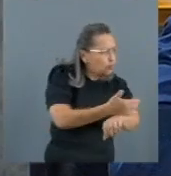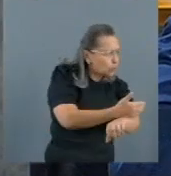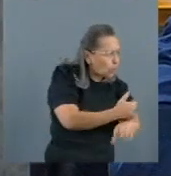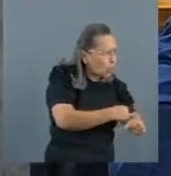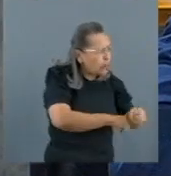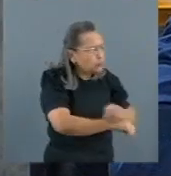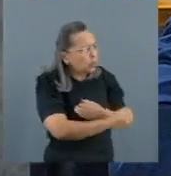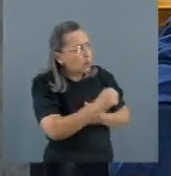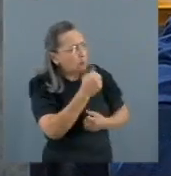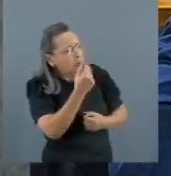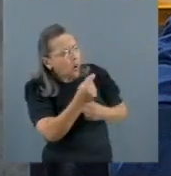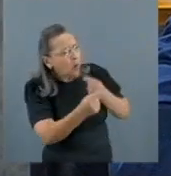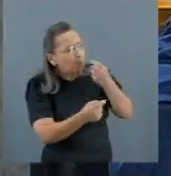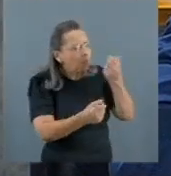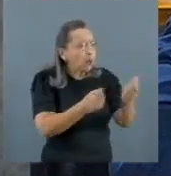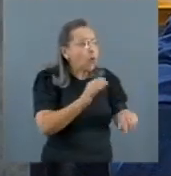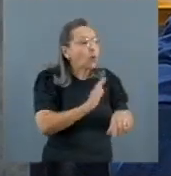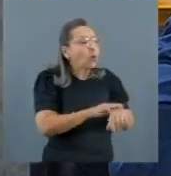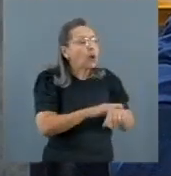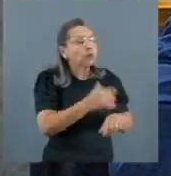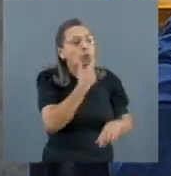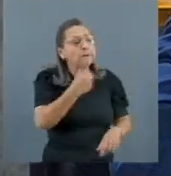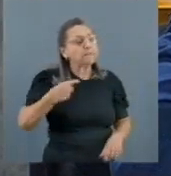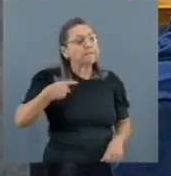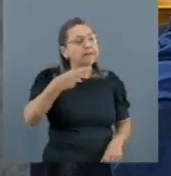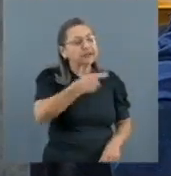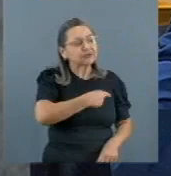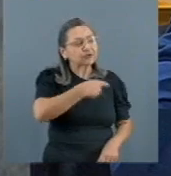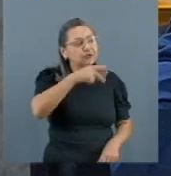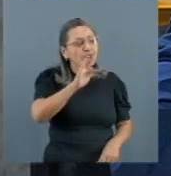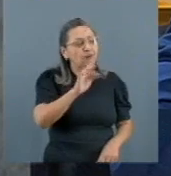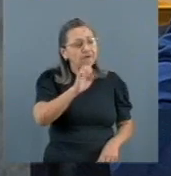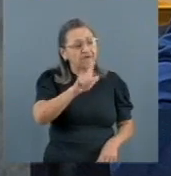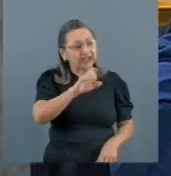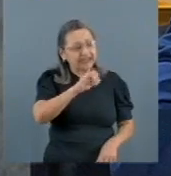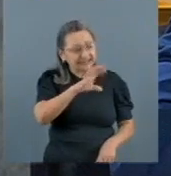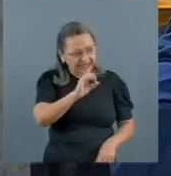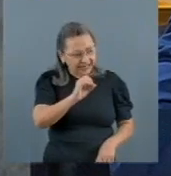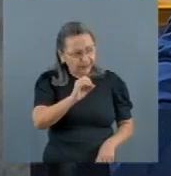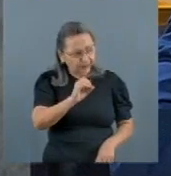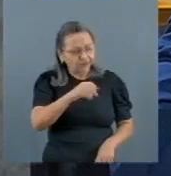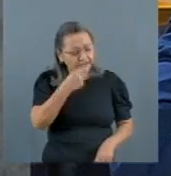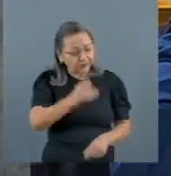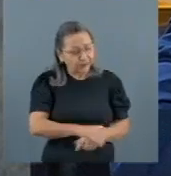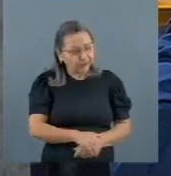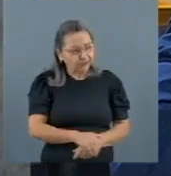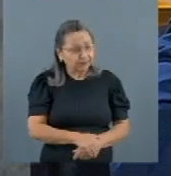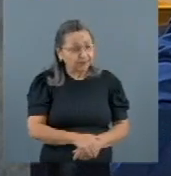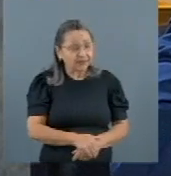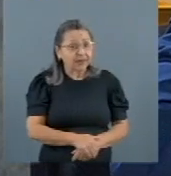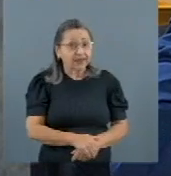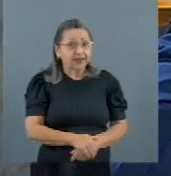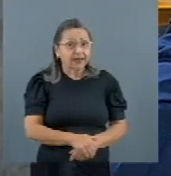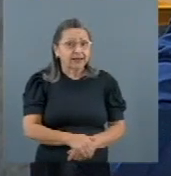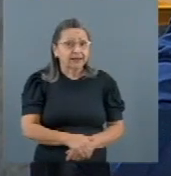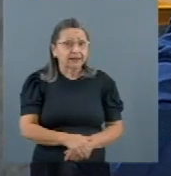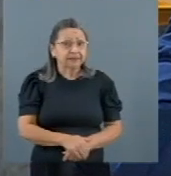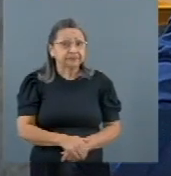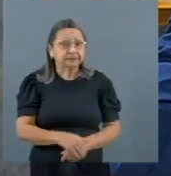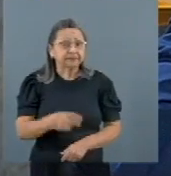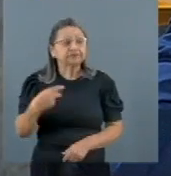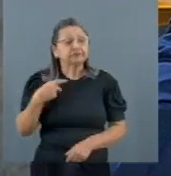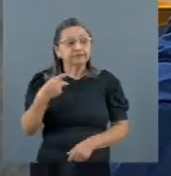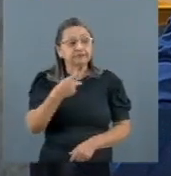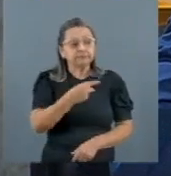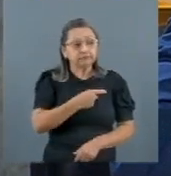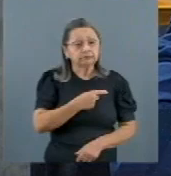dentre alguns, foi com a fala do pastor Marco Feliciano, deputado, que ele falou que